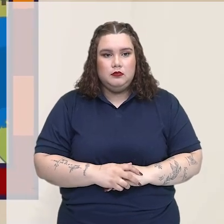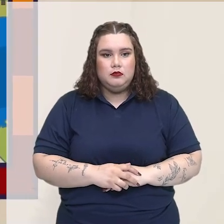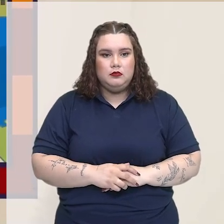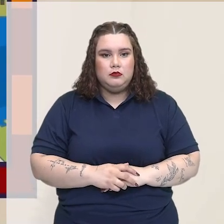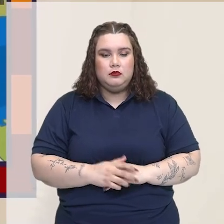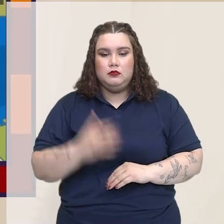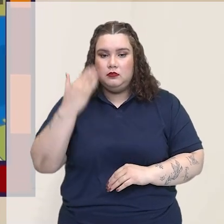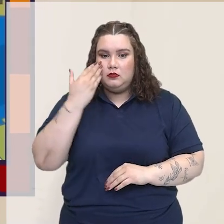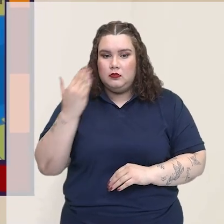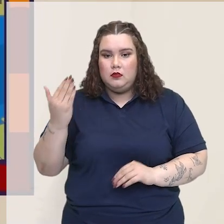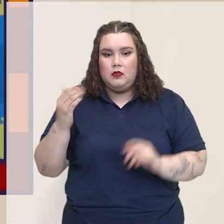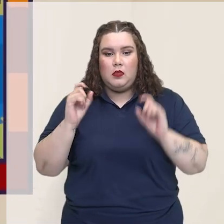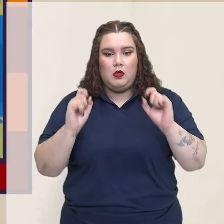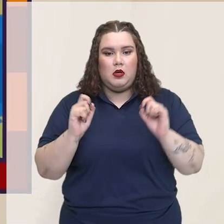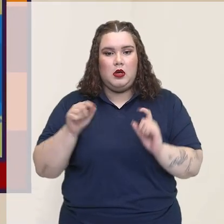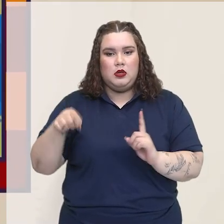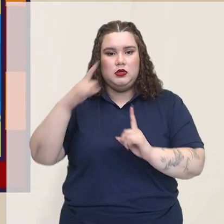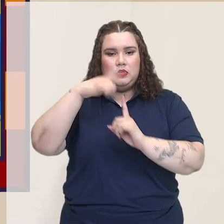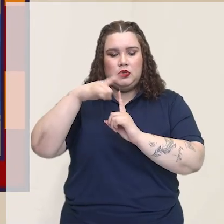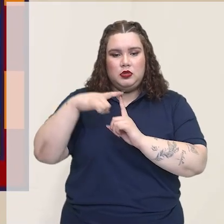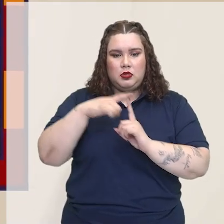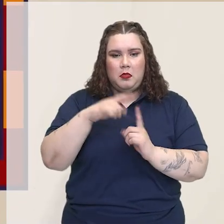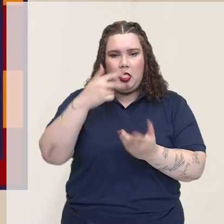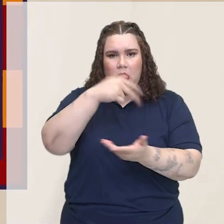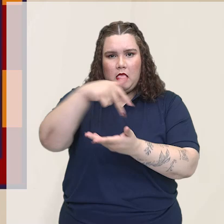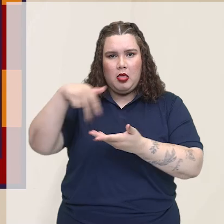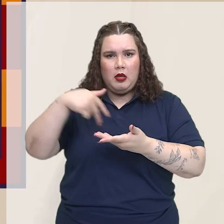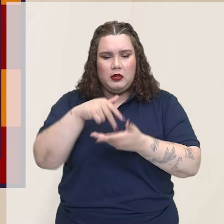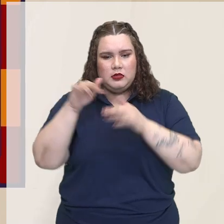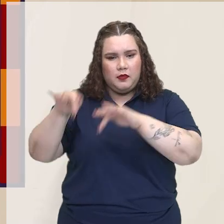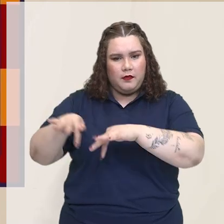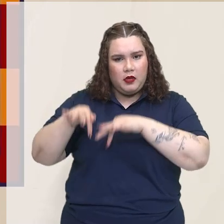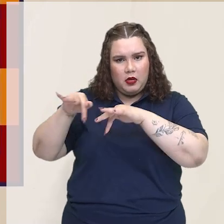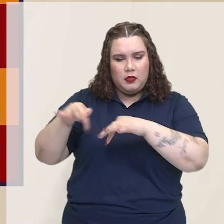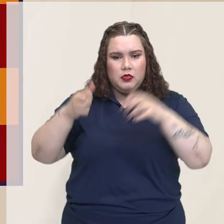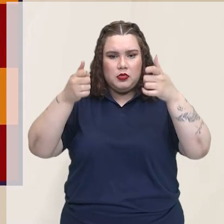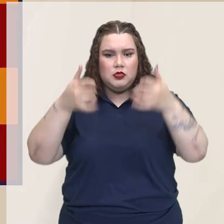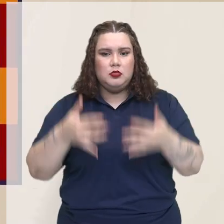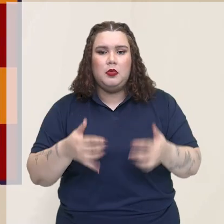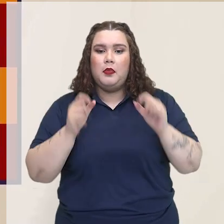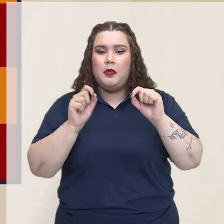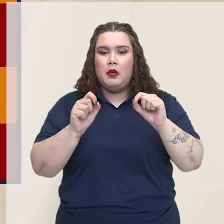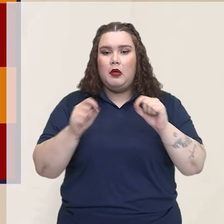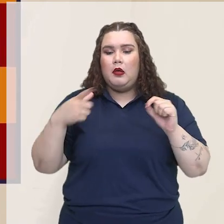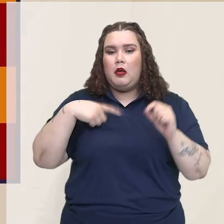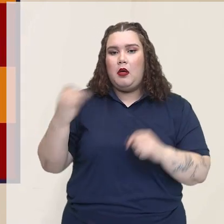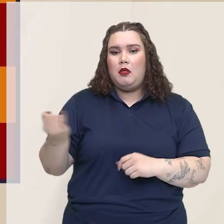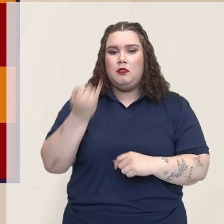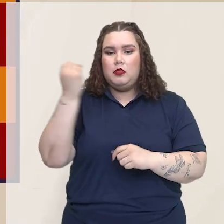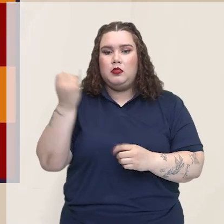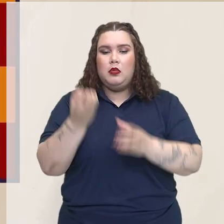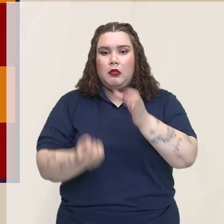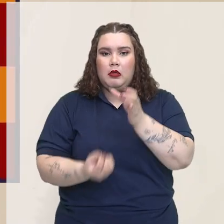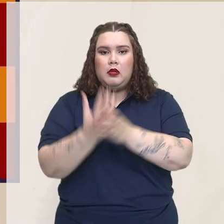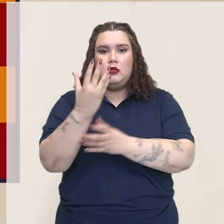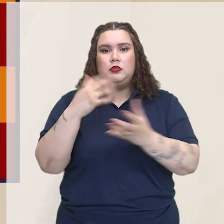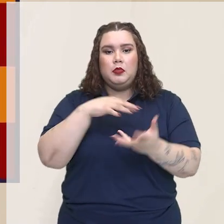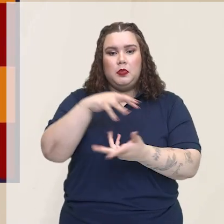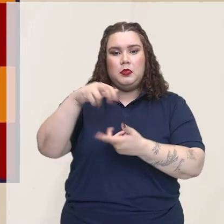A Dança dos Feudos, uma animação que nos lembra da importância dessas relações na formação do mundo